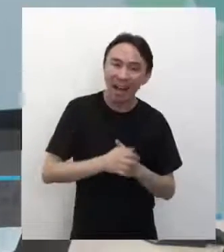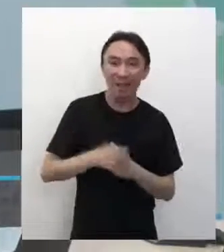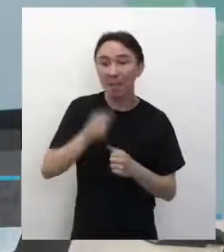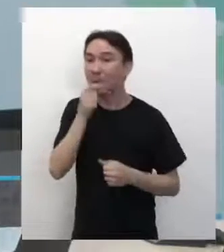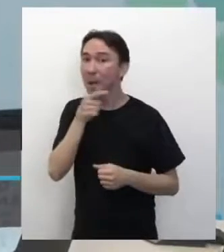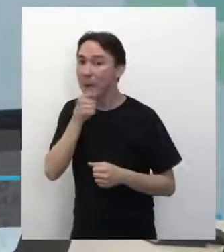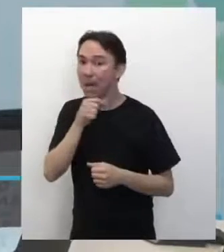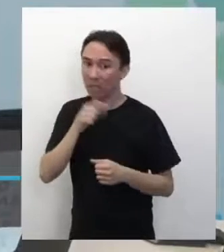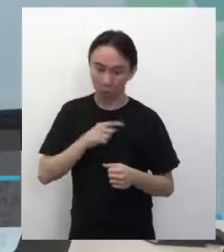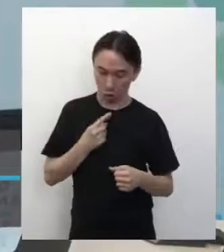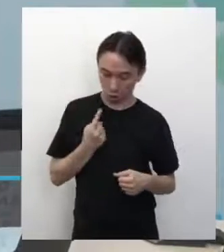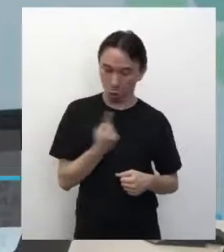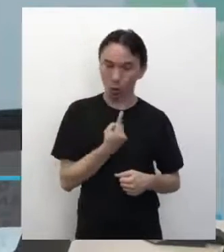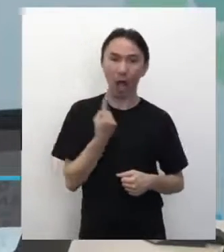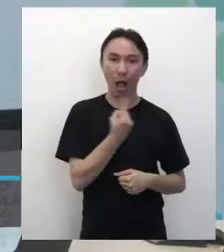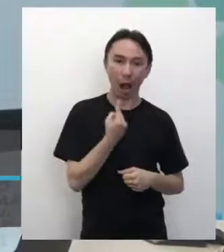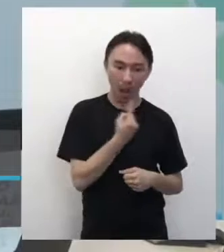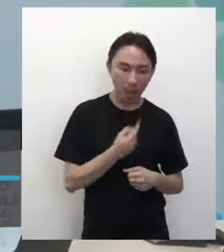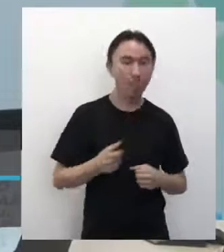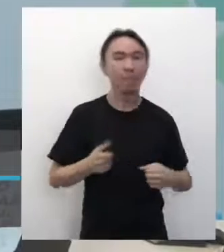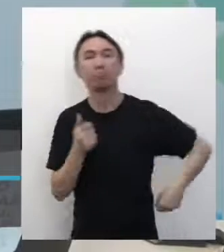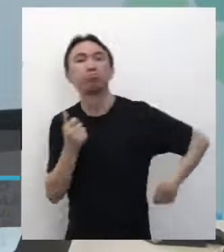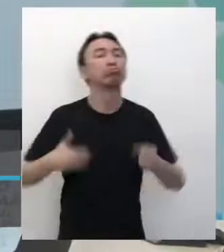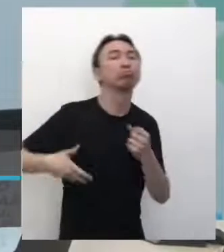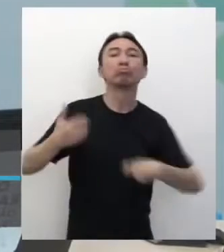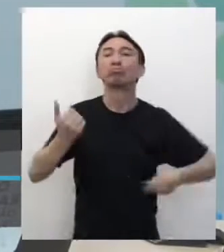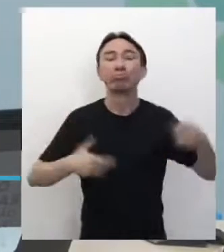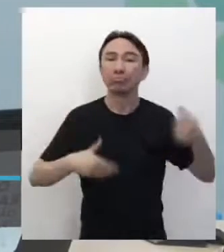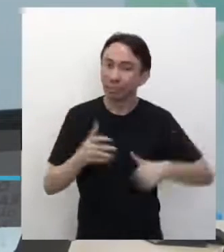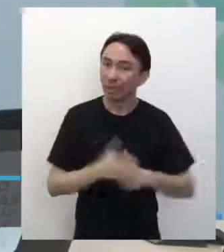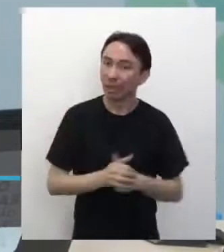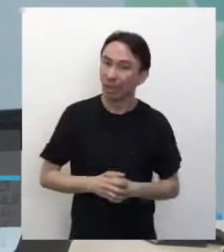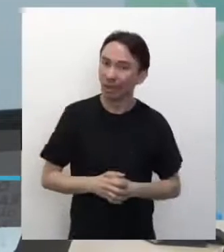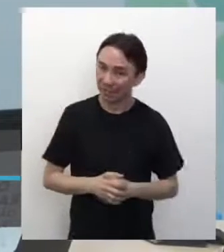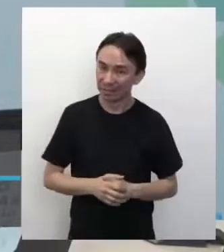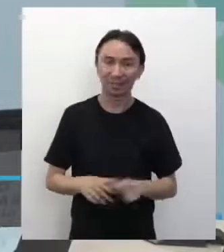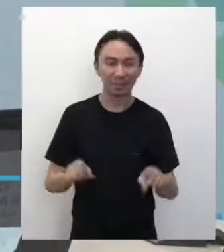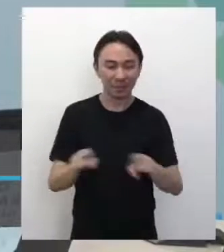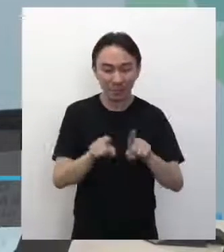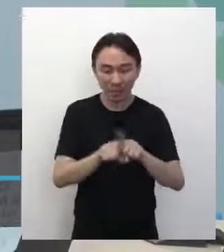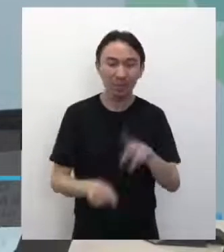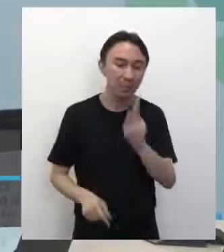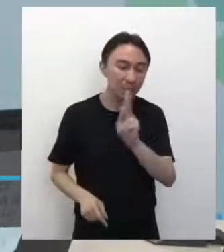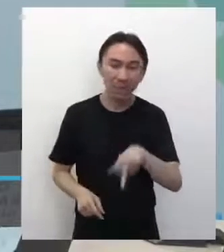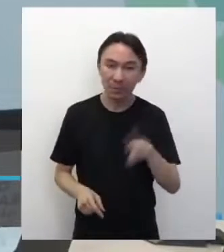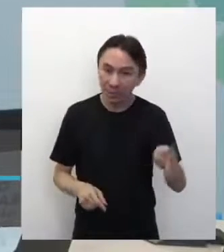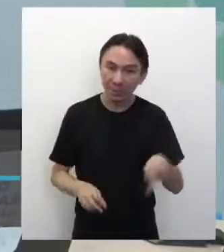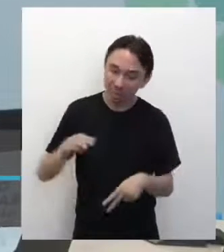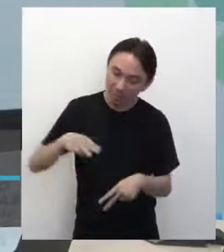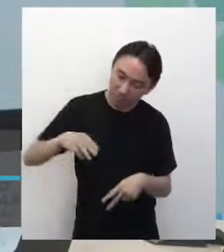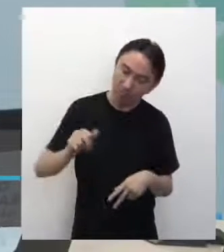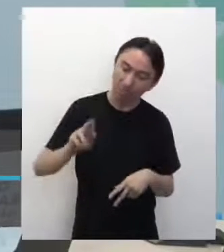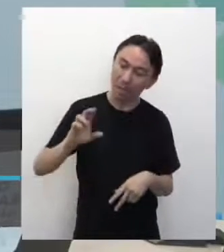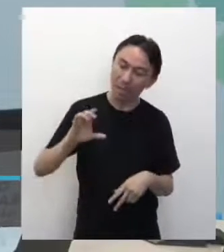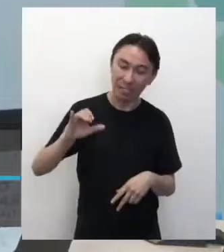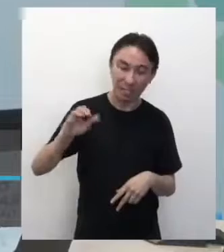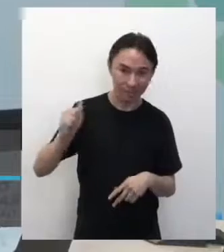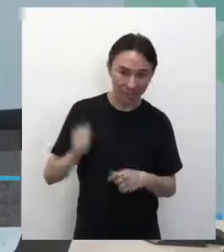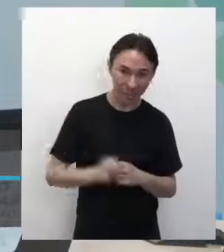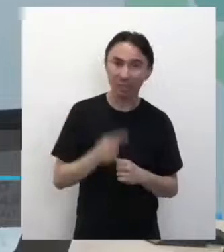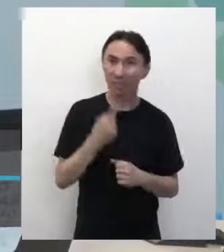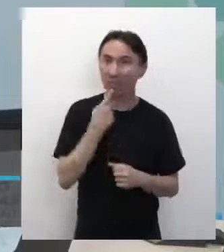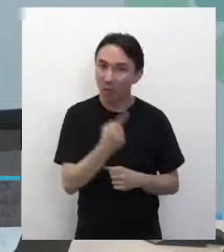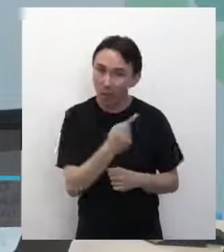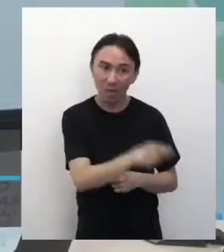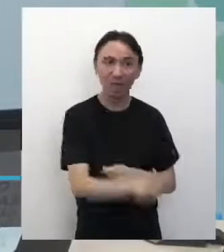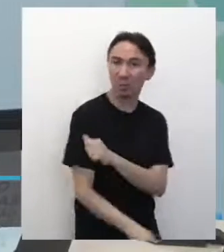stand-up. Boa, Aí adoro. temos a Pro Márcia, que diz que os alunos gostam de contos atualizados. Então,